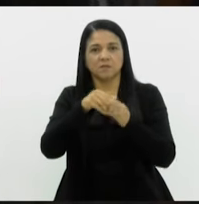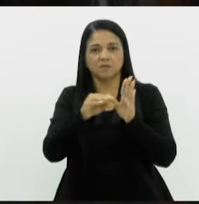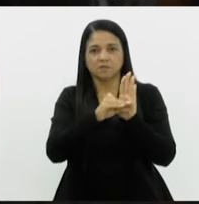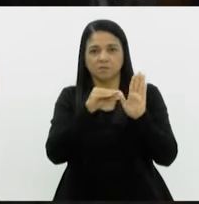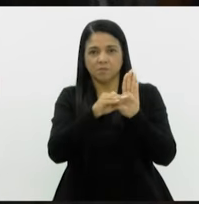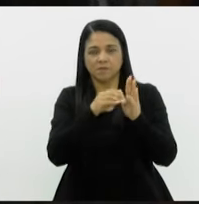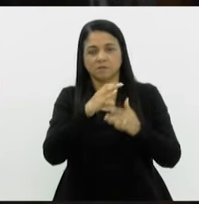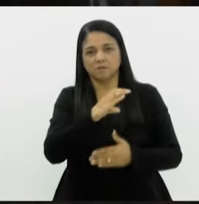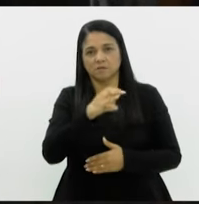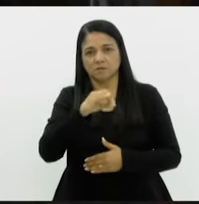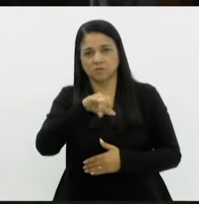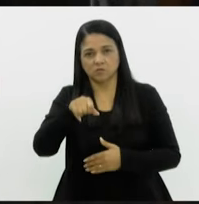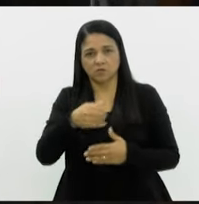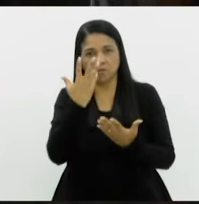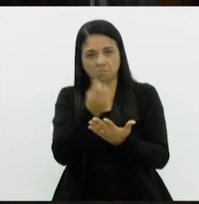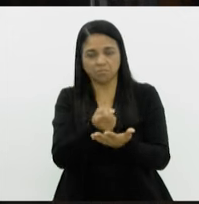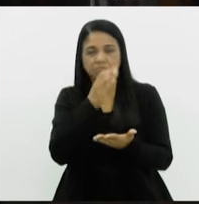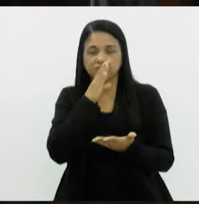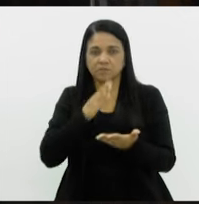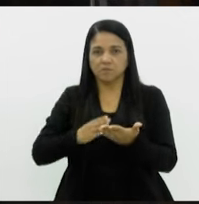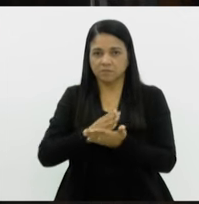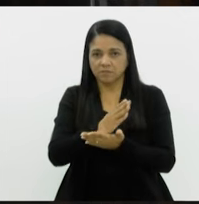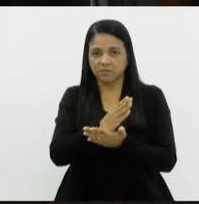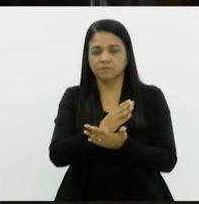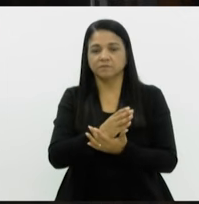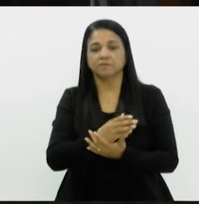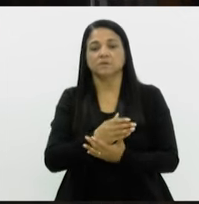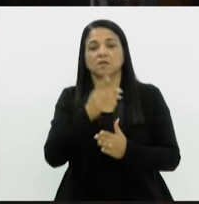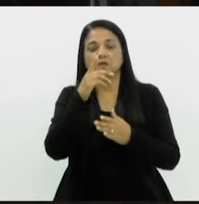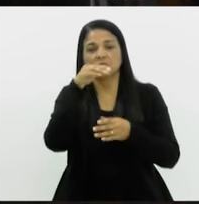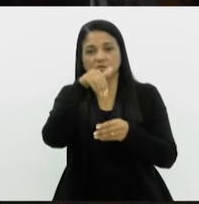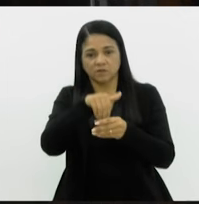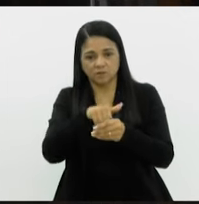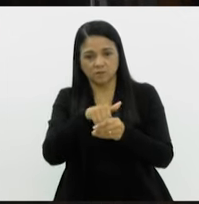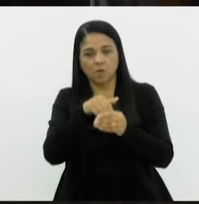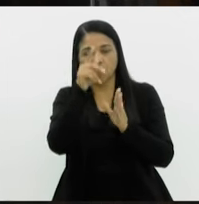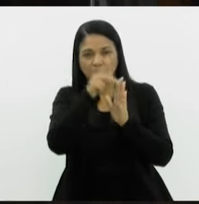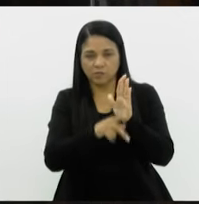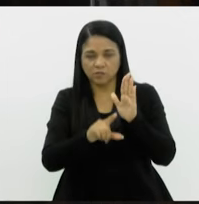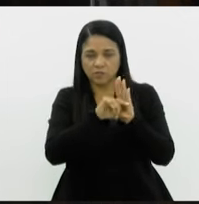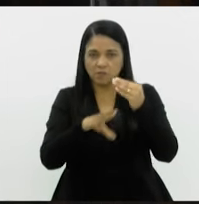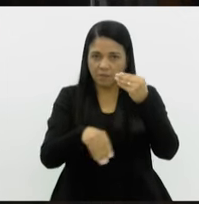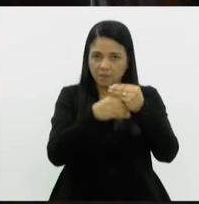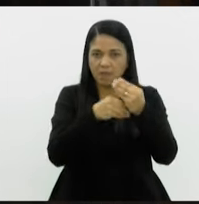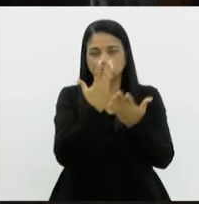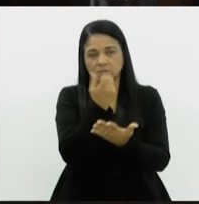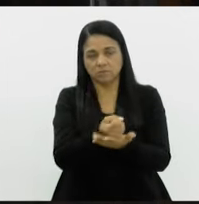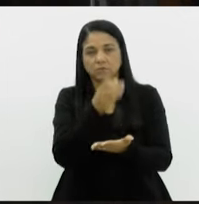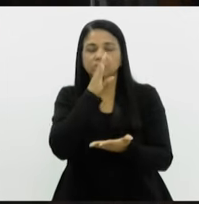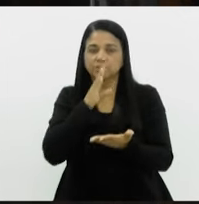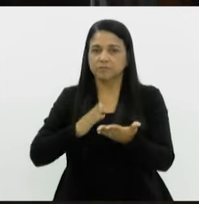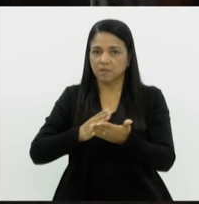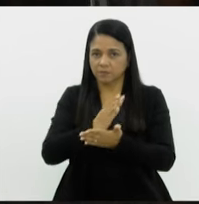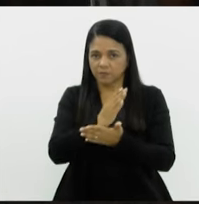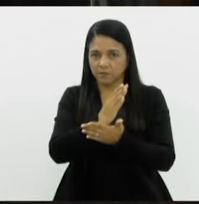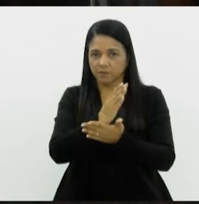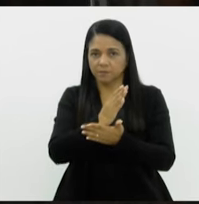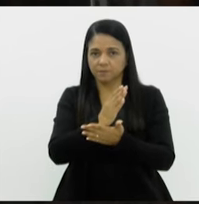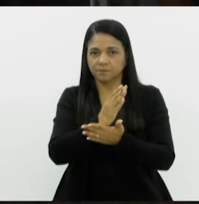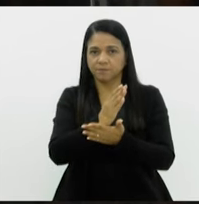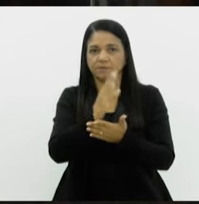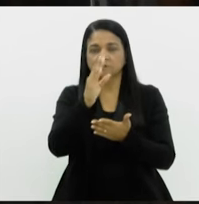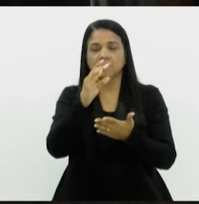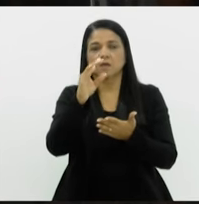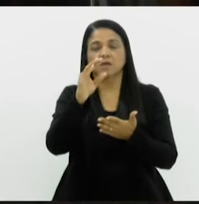emendas da CCJ, senhores que aprovam, permaneçam como estão, aprovado. Em votação, o projeto assim emendado, senhores que aprovam, permaneçam como estão, aprovado.